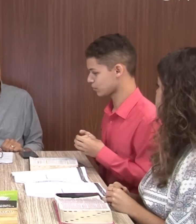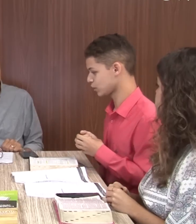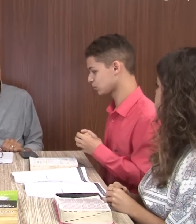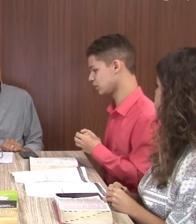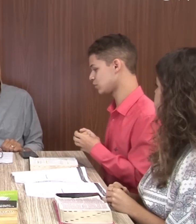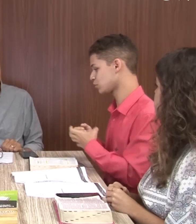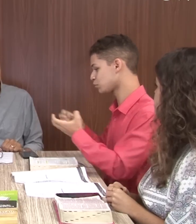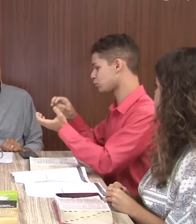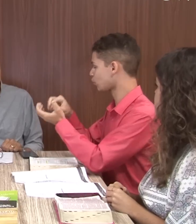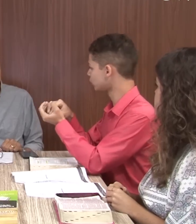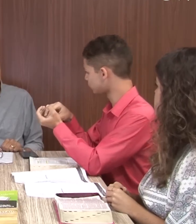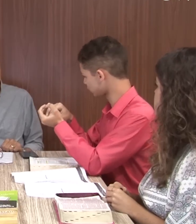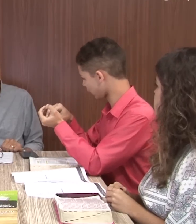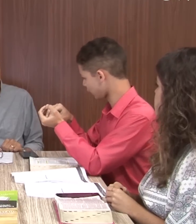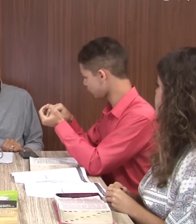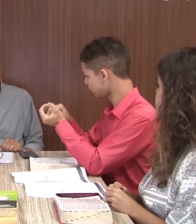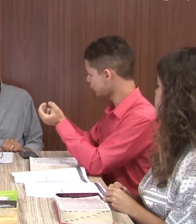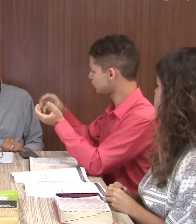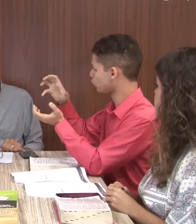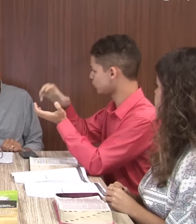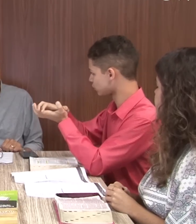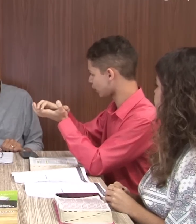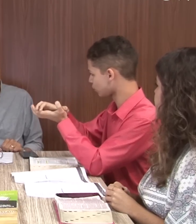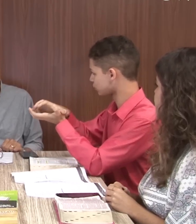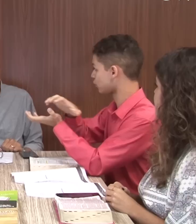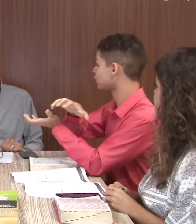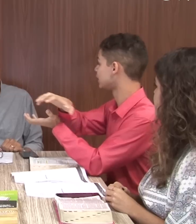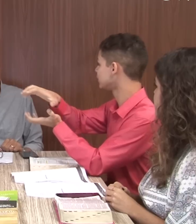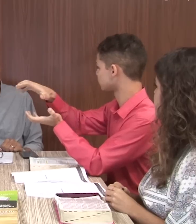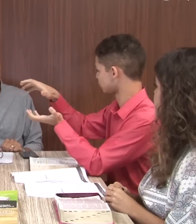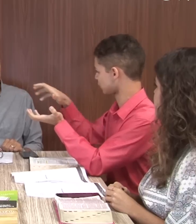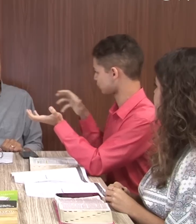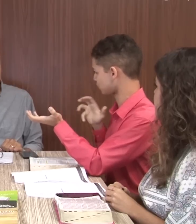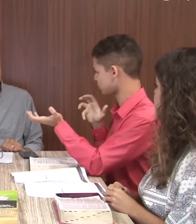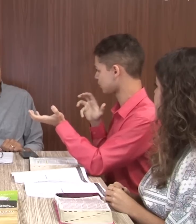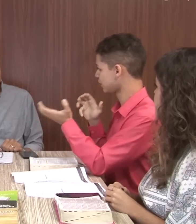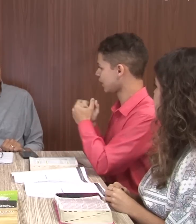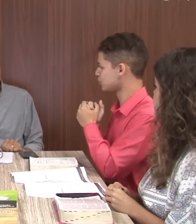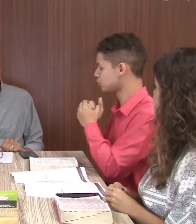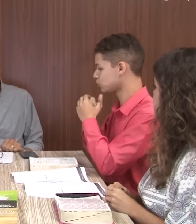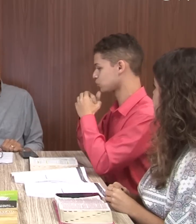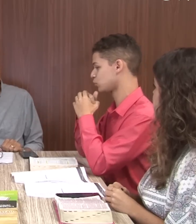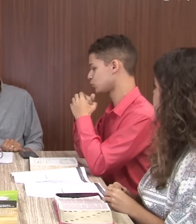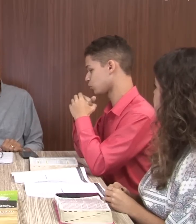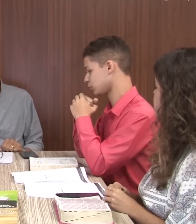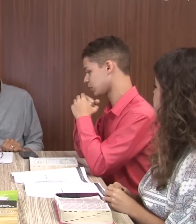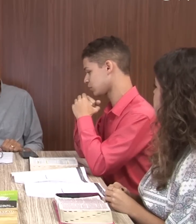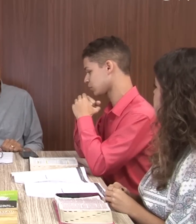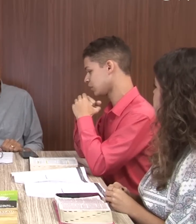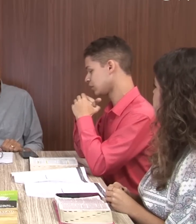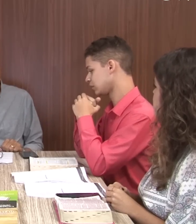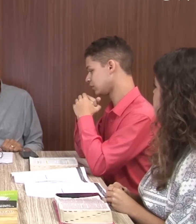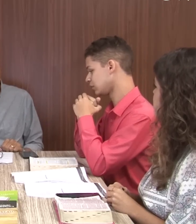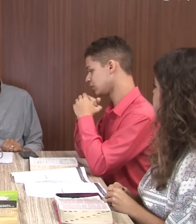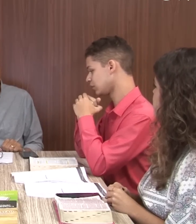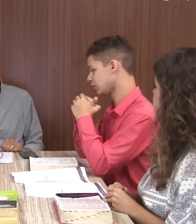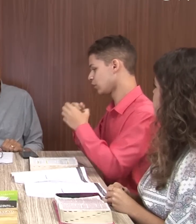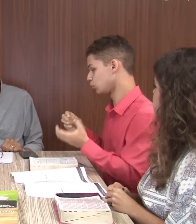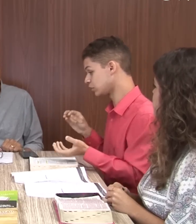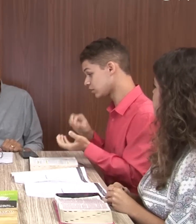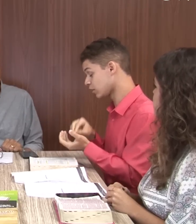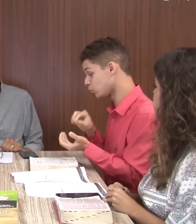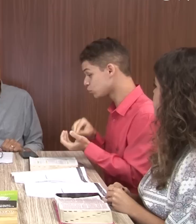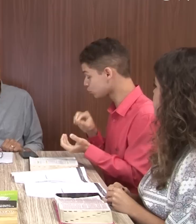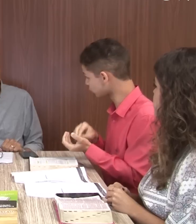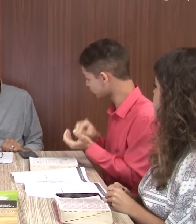Antigo Testamento ele tinha um foco ali para Israel e por meio de Israel salvaria as outras nações. é dito nos livros de Moisés que